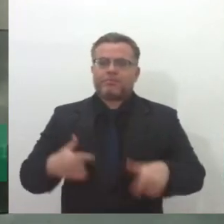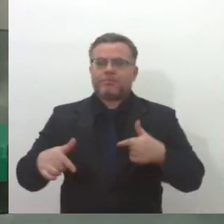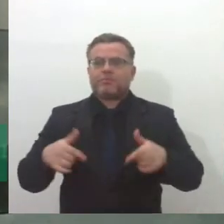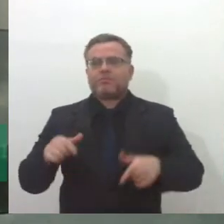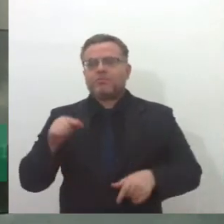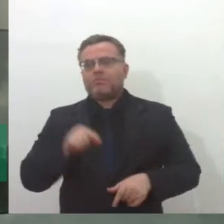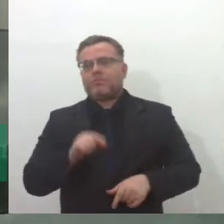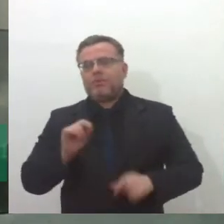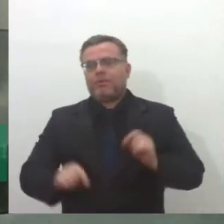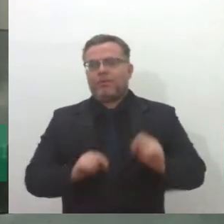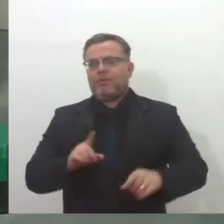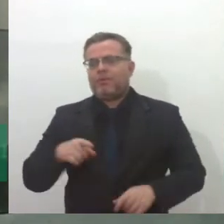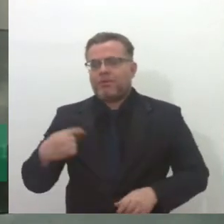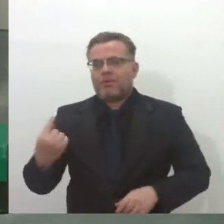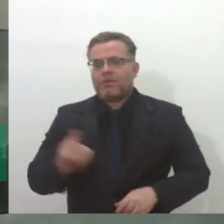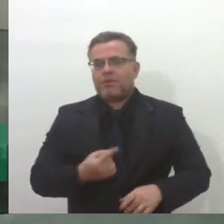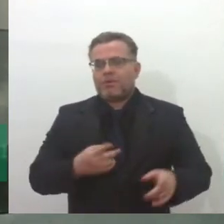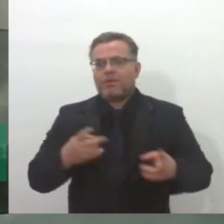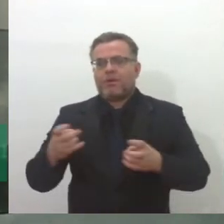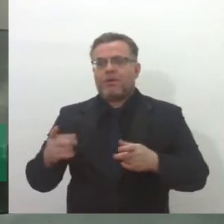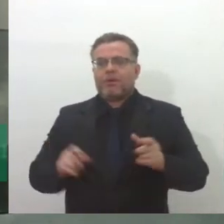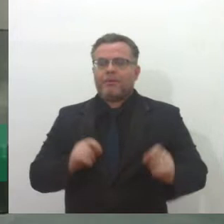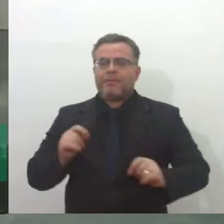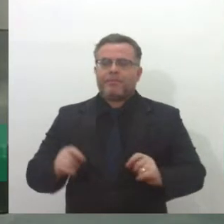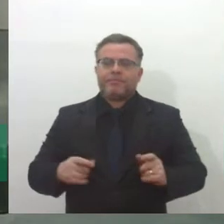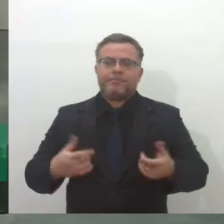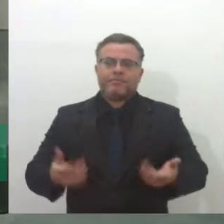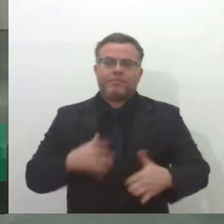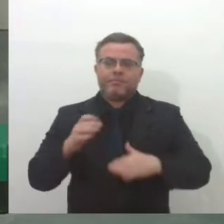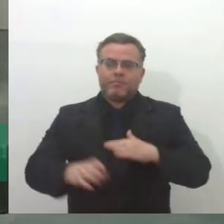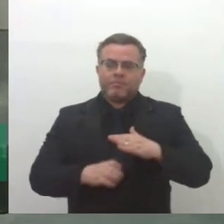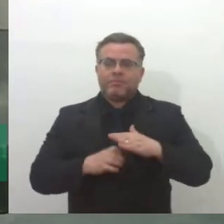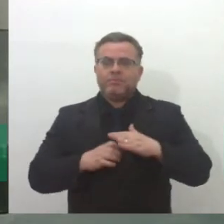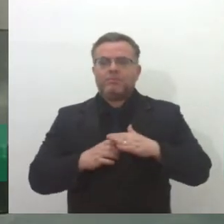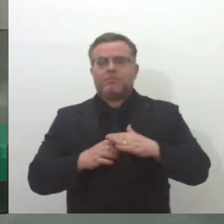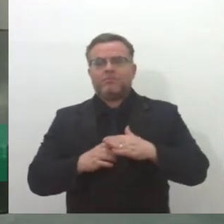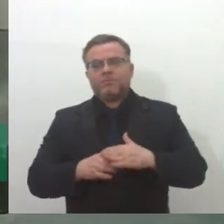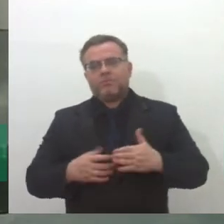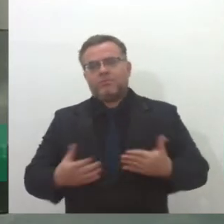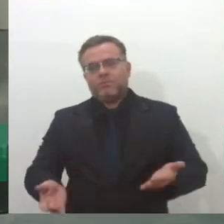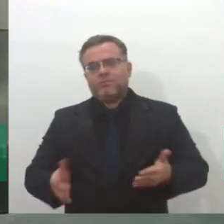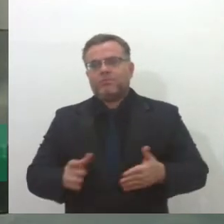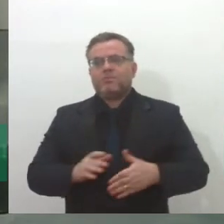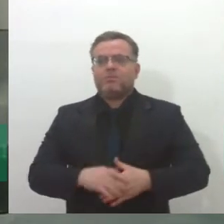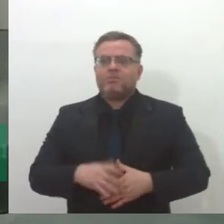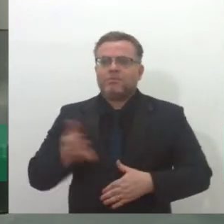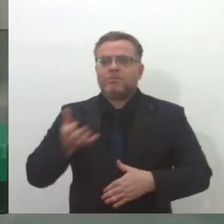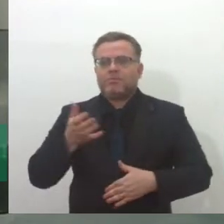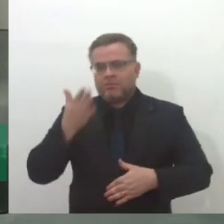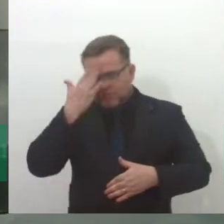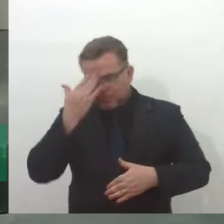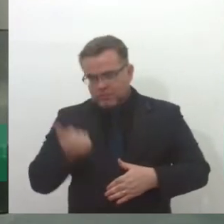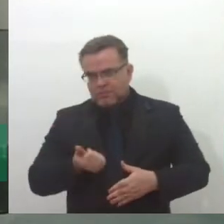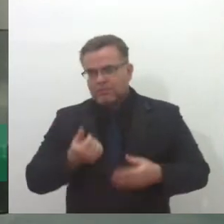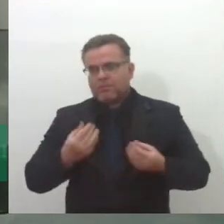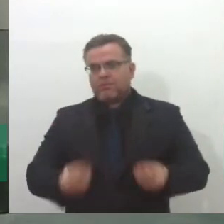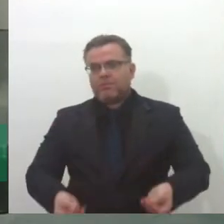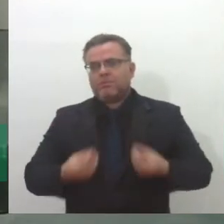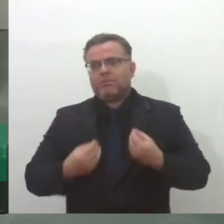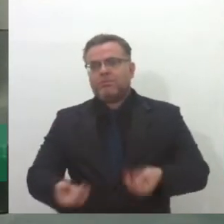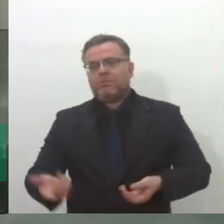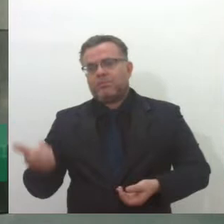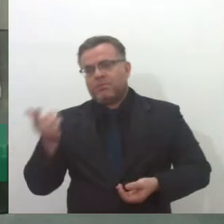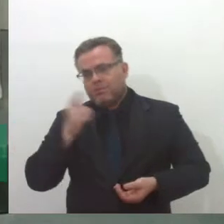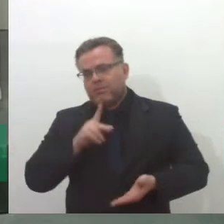assim, visto da parte das empresas, né, das concessionárias. Eu queria saber se a gente conseguiria dar um exemplo para que